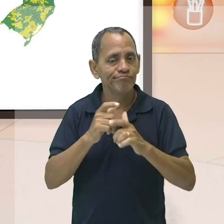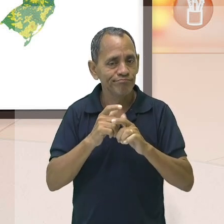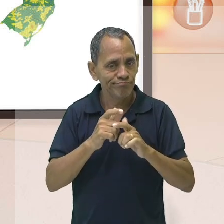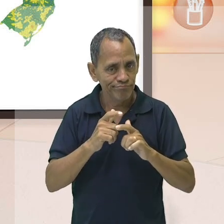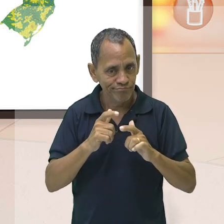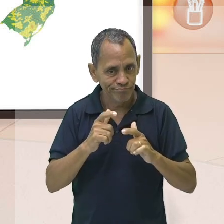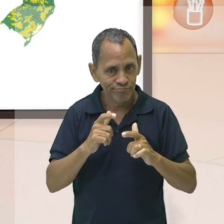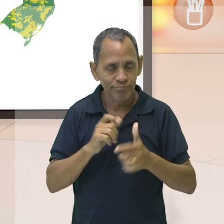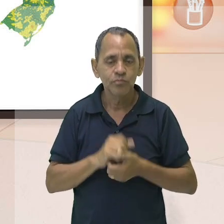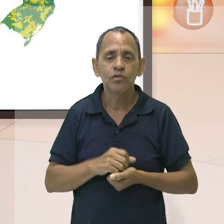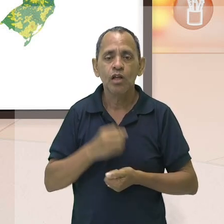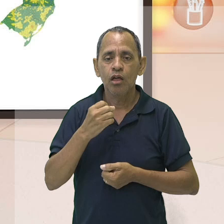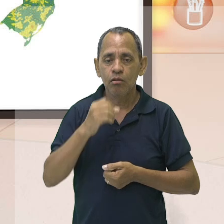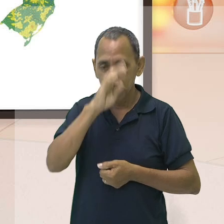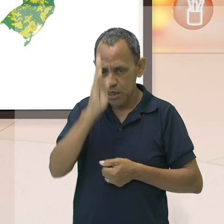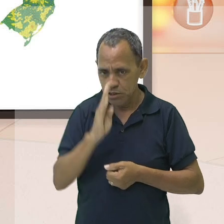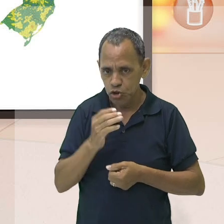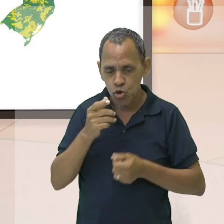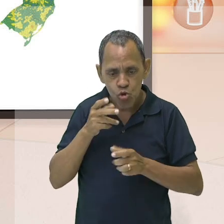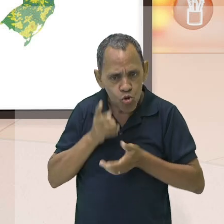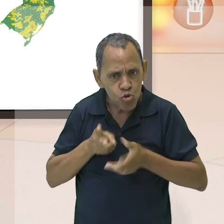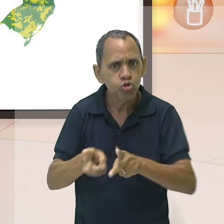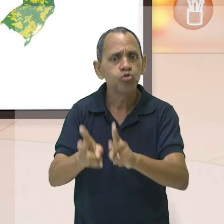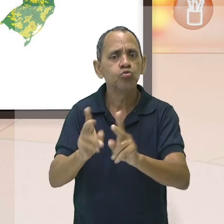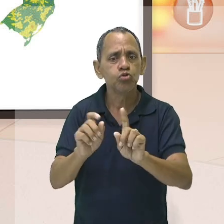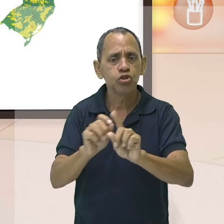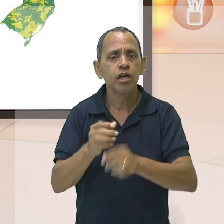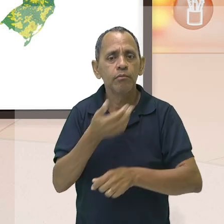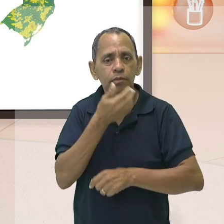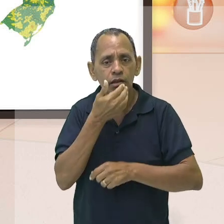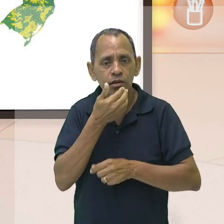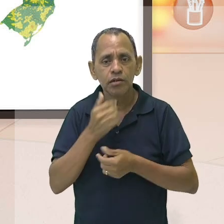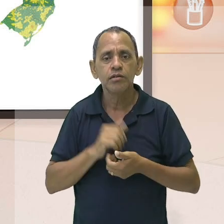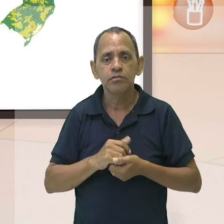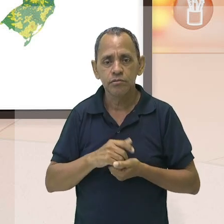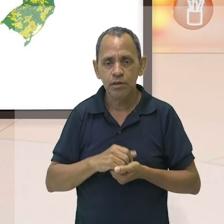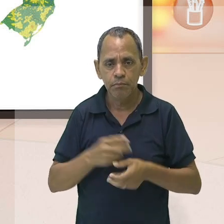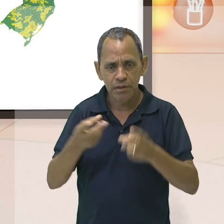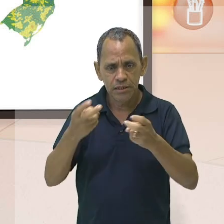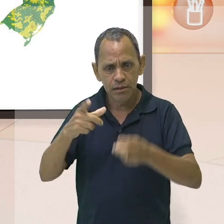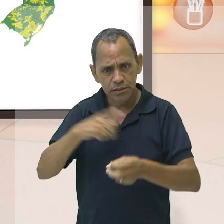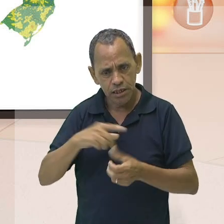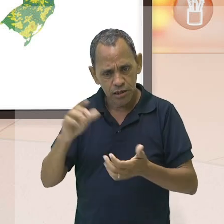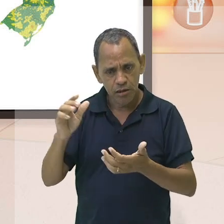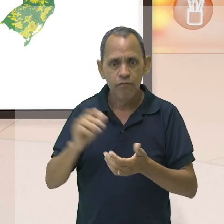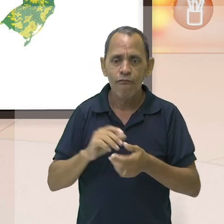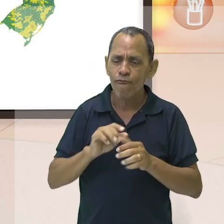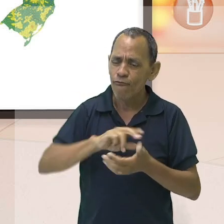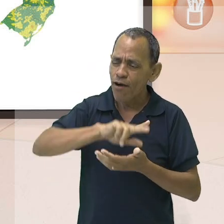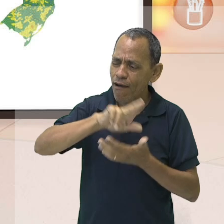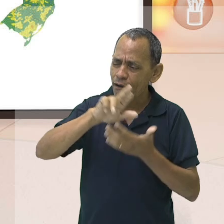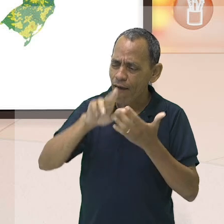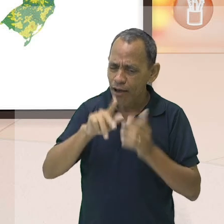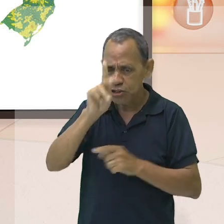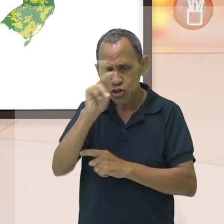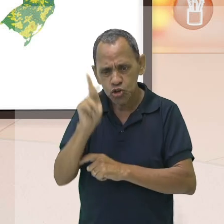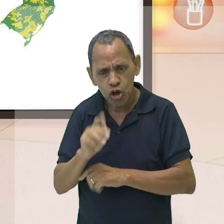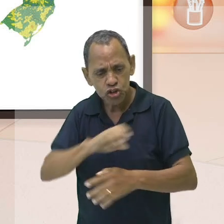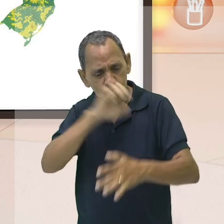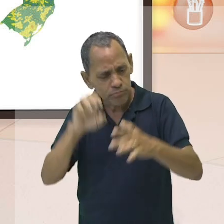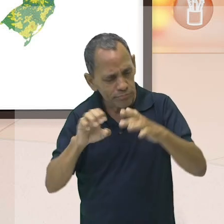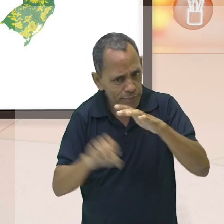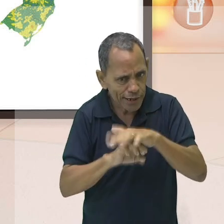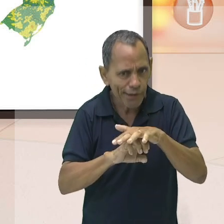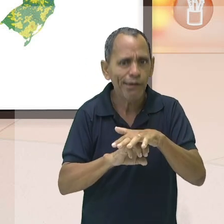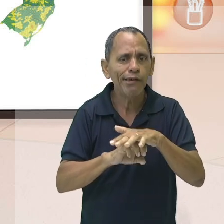continuou melhorando. Você tem muitas histórias no território brasileiro de pessoas, né, de empresas, de pessoas, de cidades,